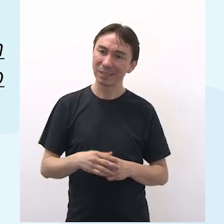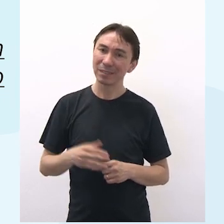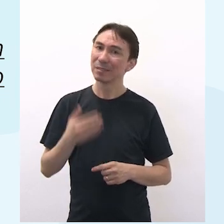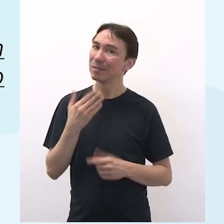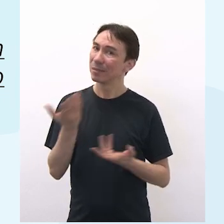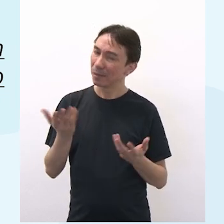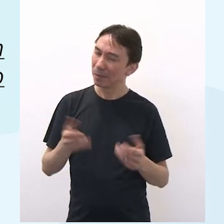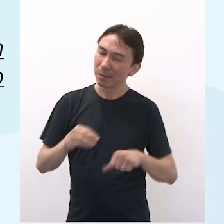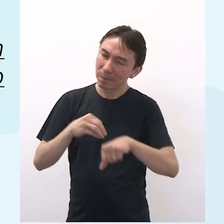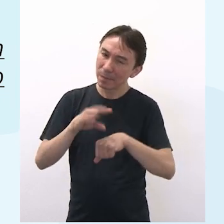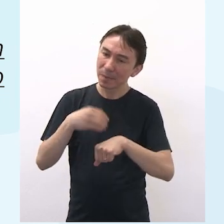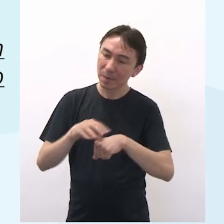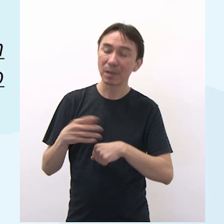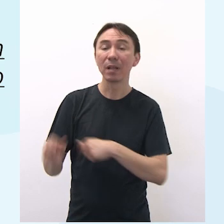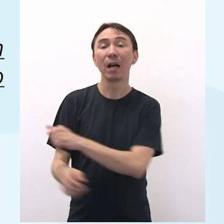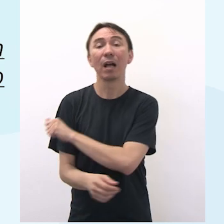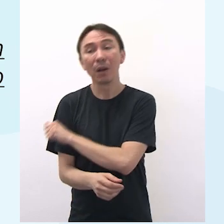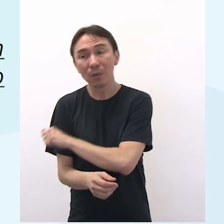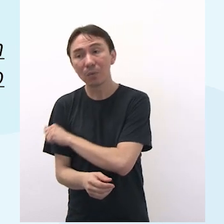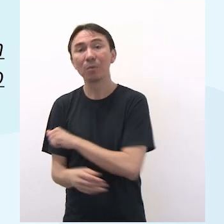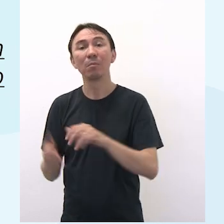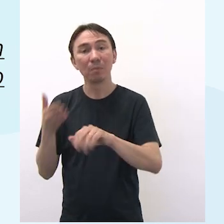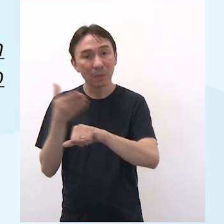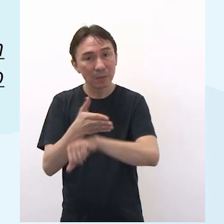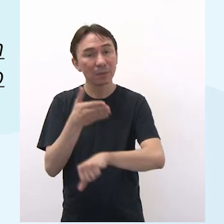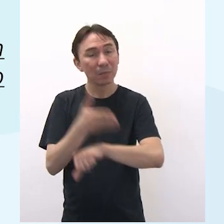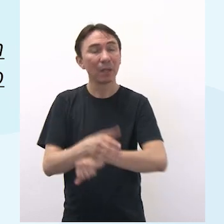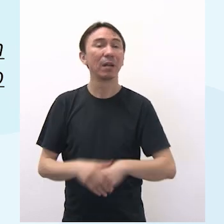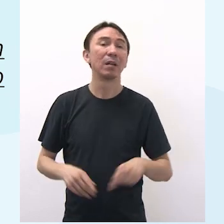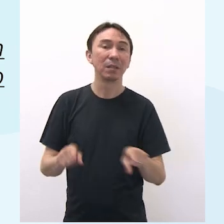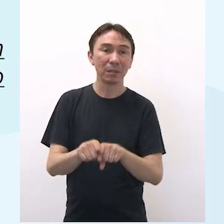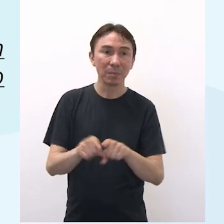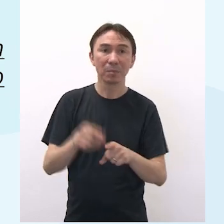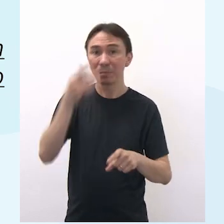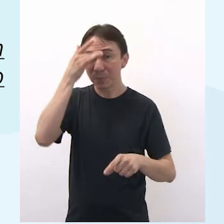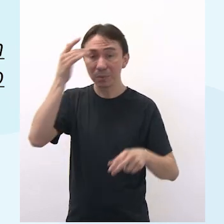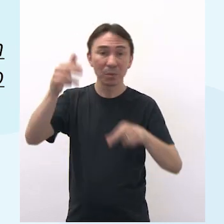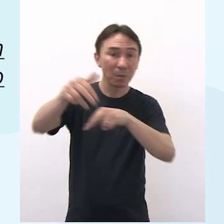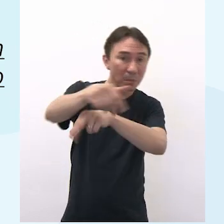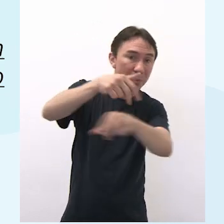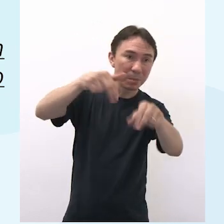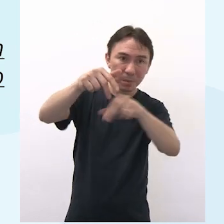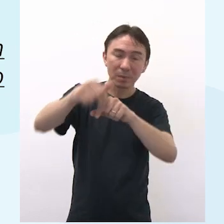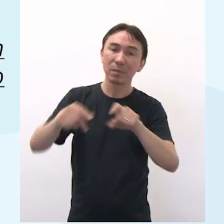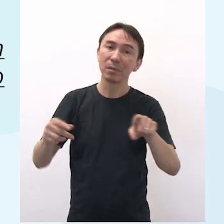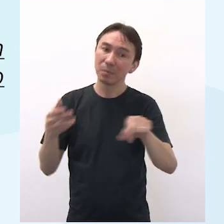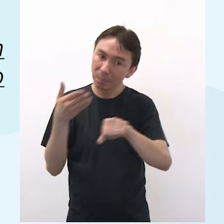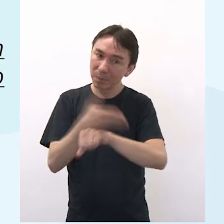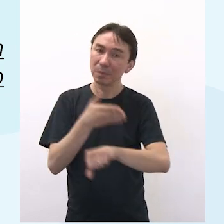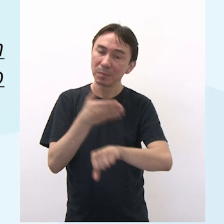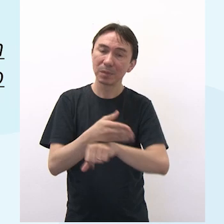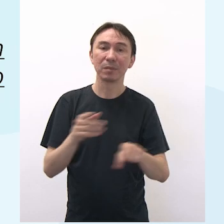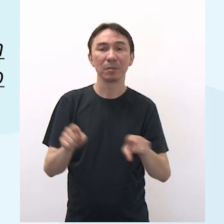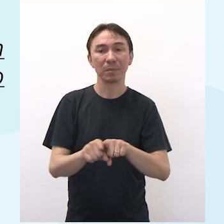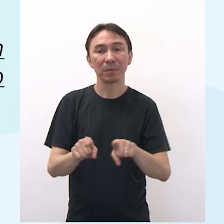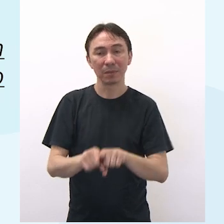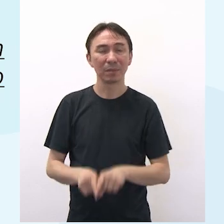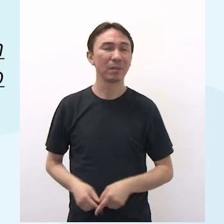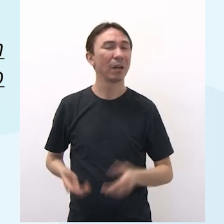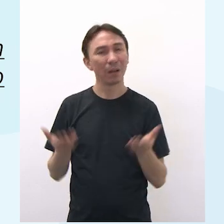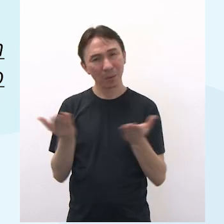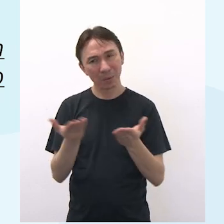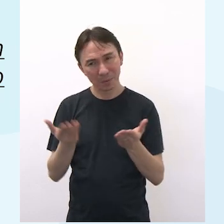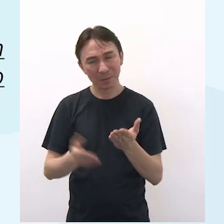da comunidade conforme o documento, né, que nós mostramos no slide anterior. Aí o que nós queríamos saber de vocês,